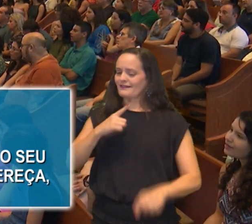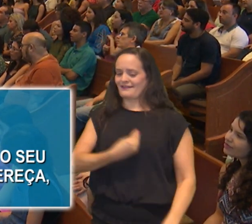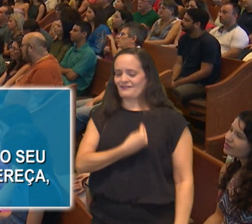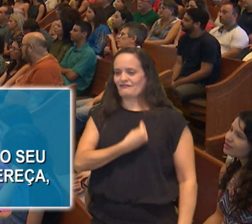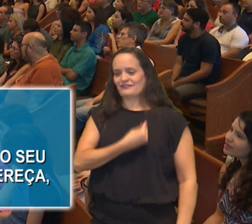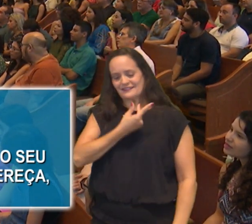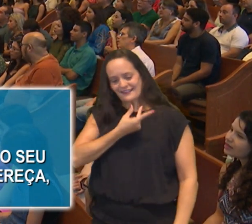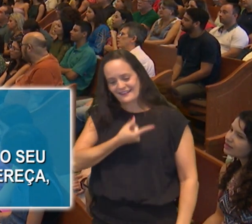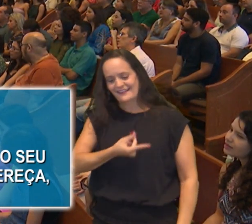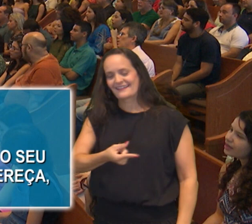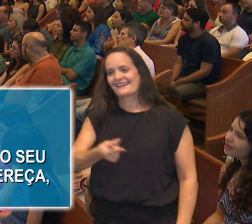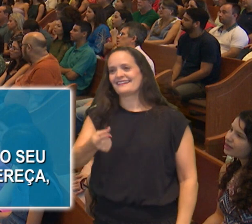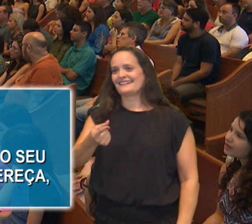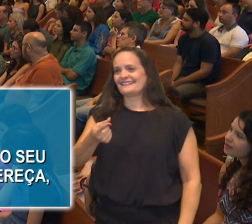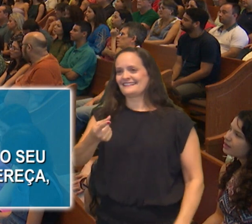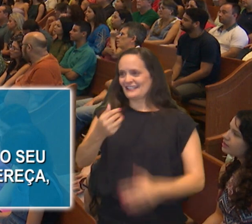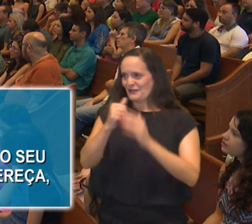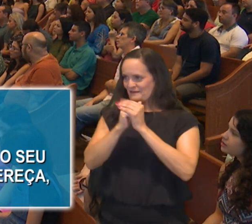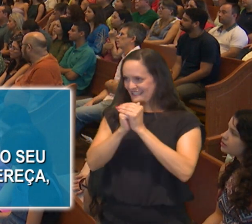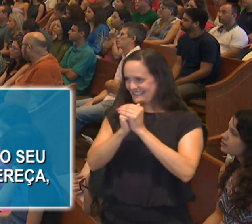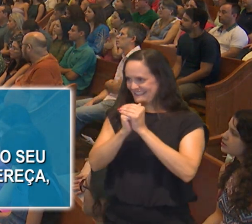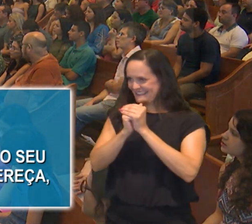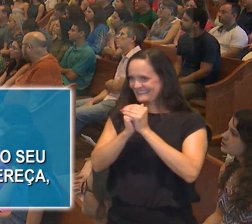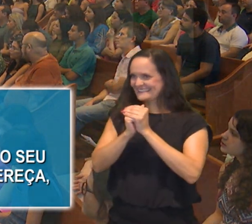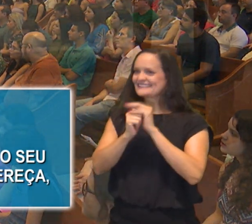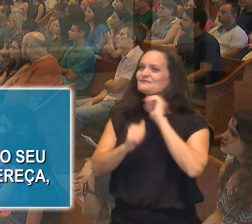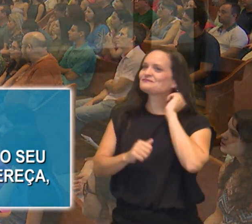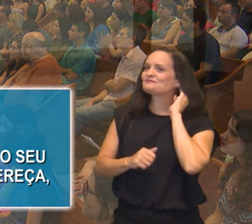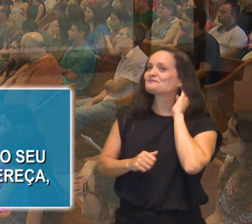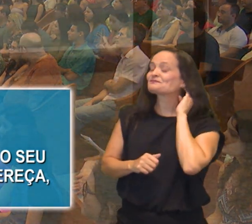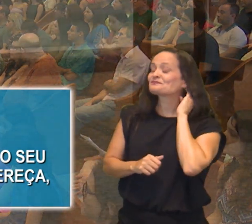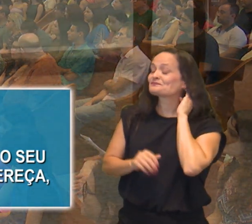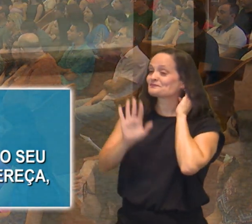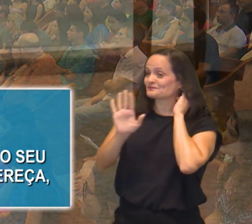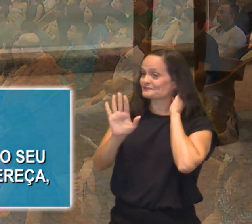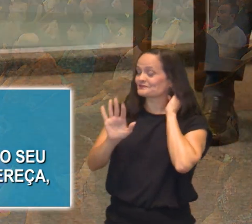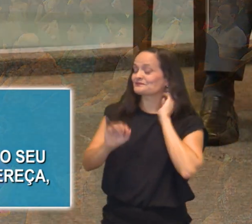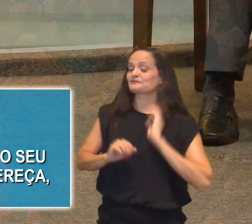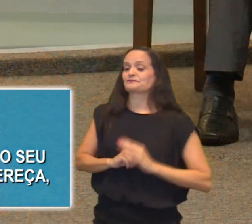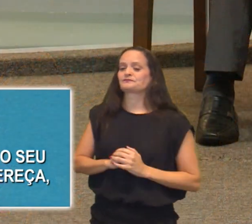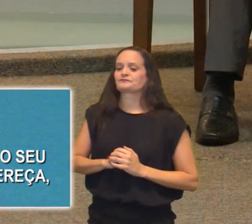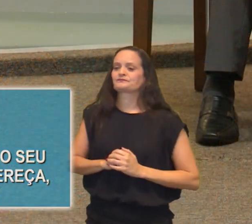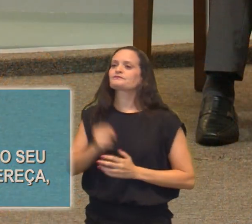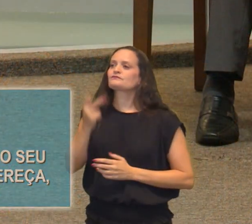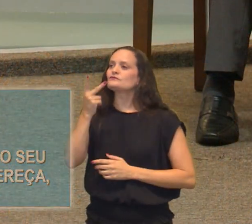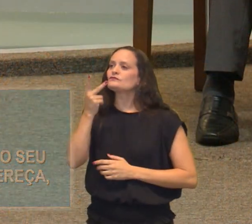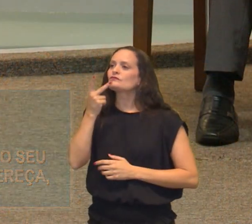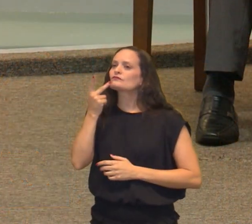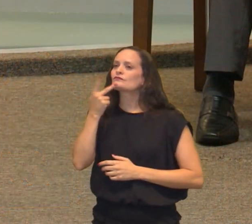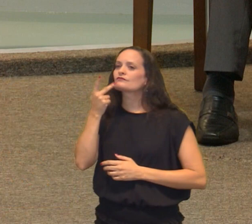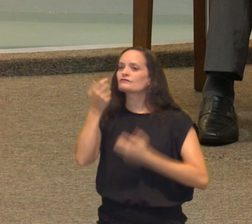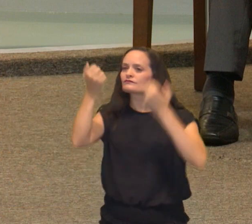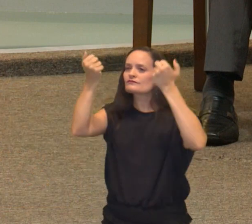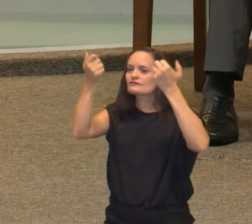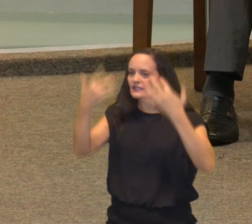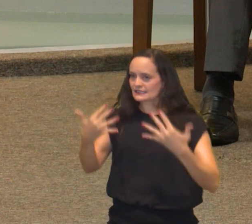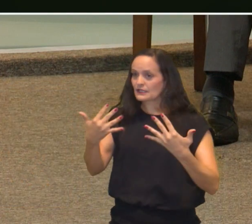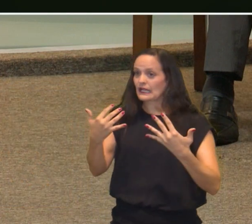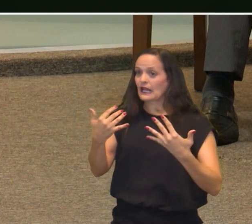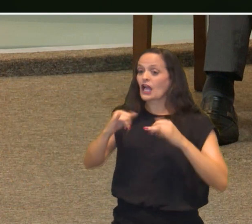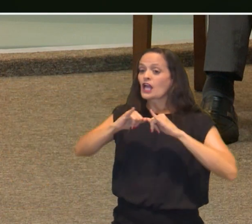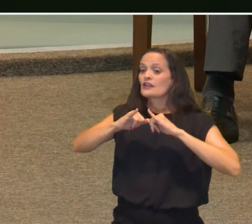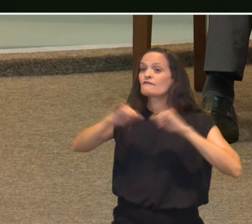tenha a vida eterna. Ao longo dessa campanha vamos compartilhar com os irmãos testemunhos e informações dos